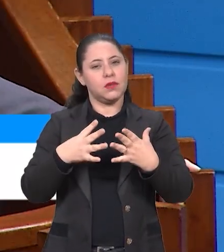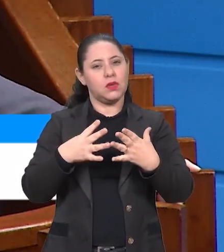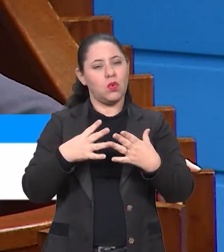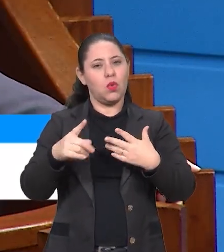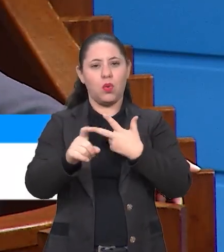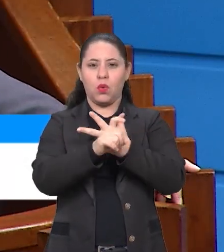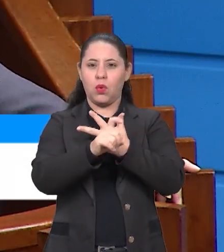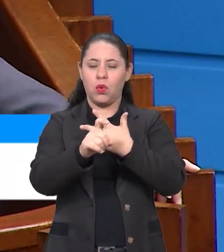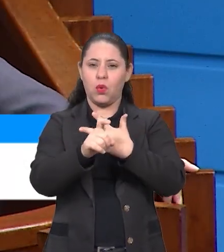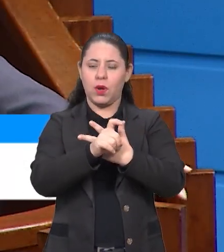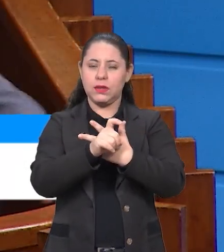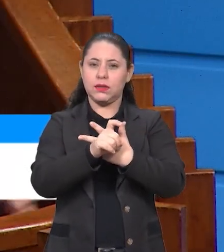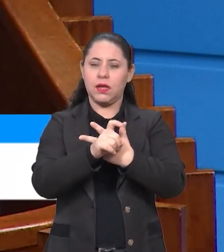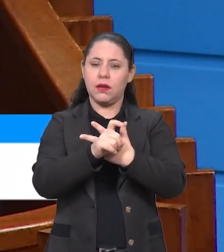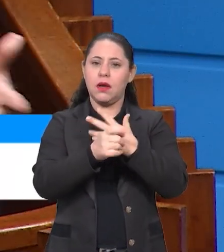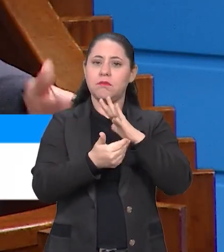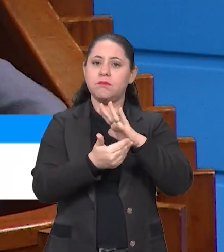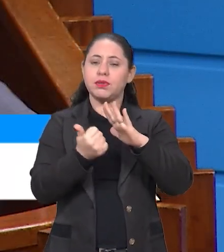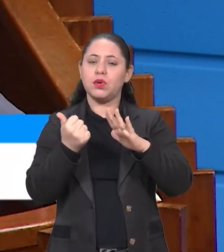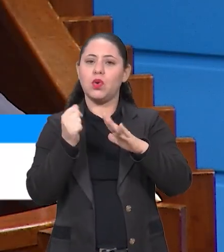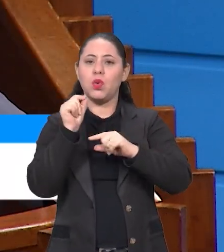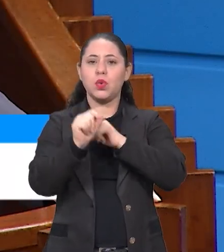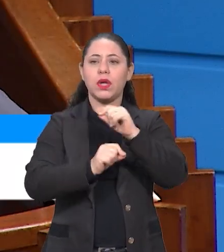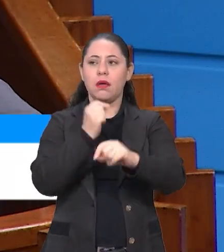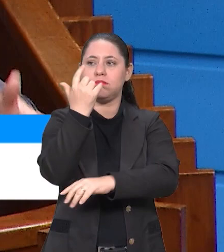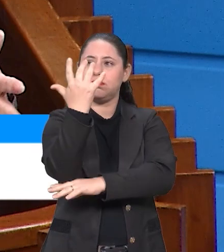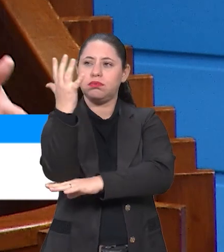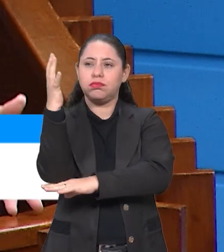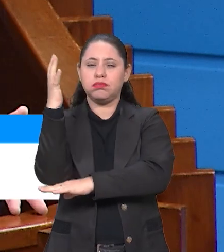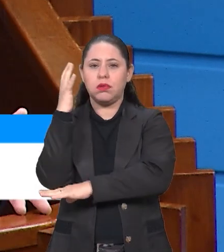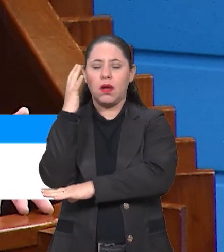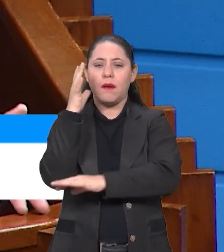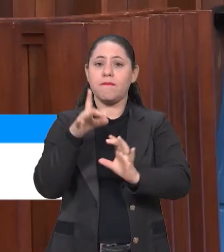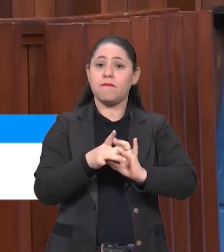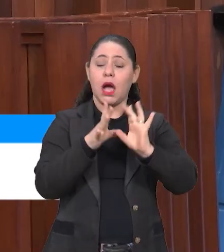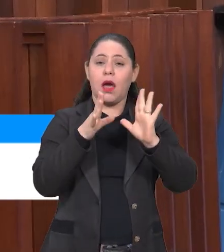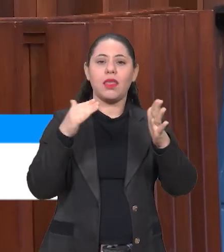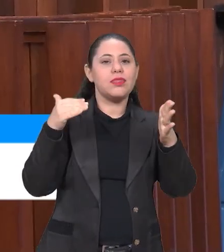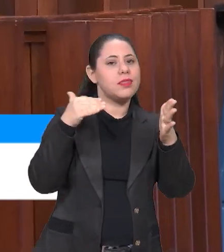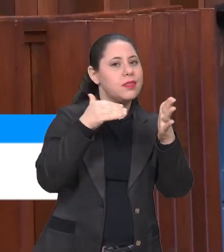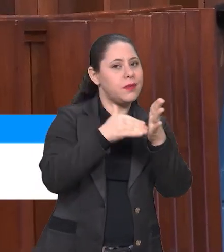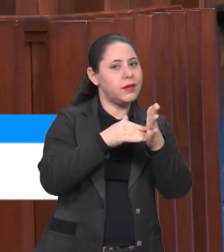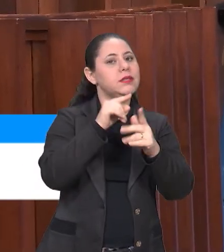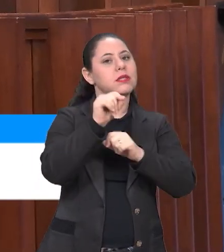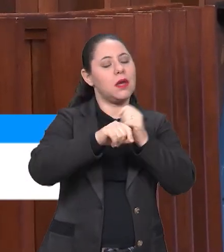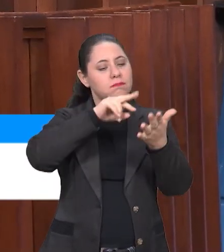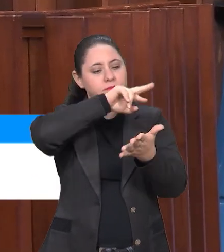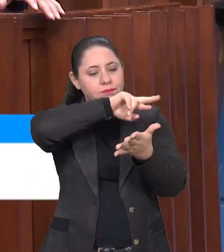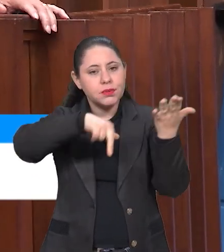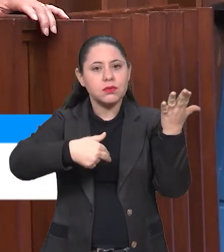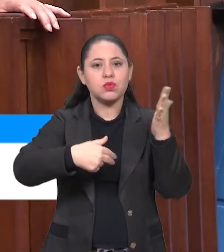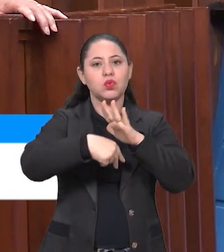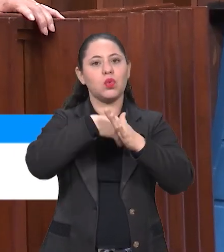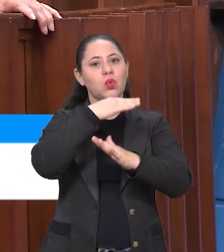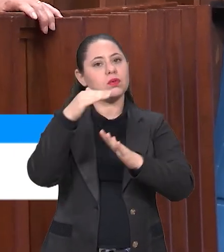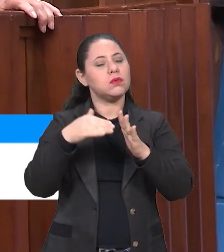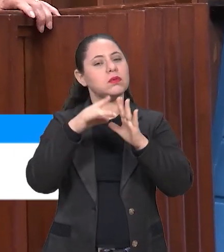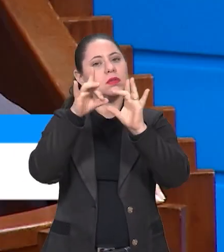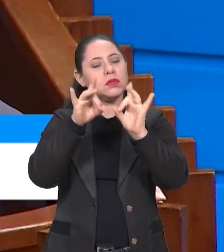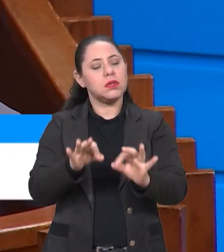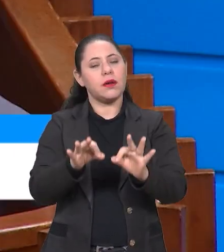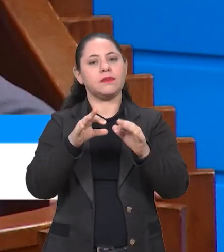que o executivo suspende licenciamento de supressão de matas e florestas até que a atividade seja